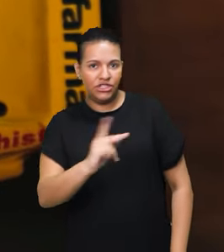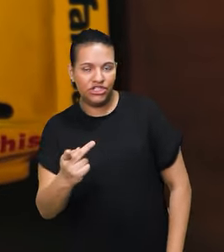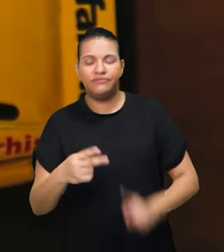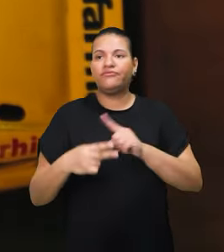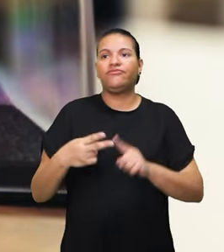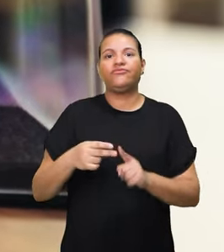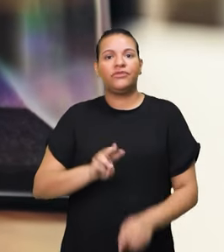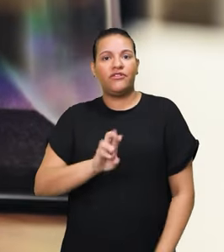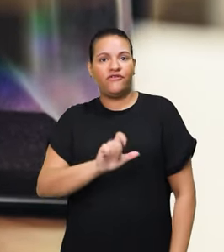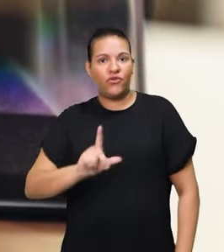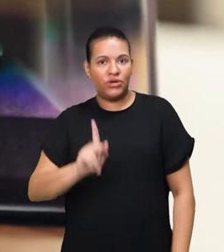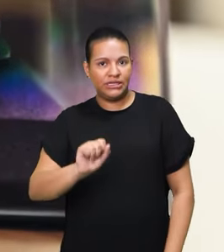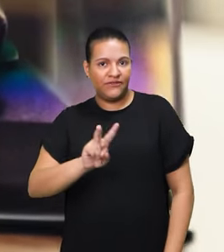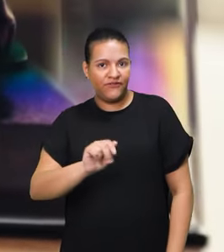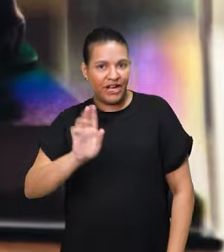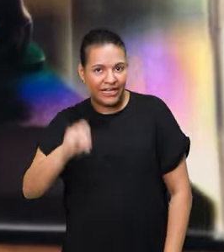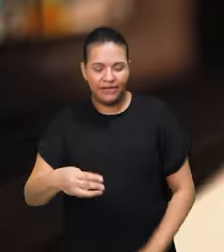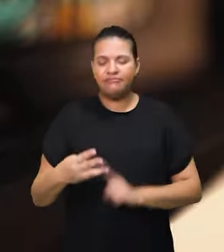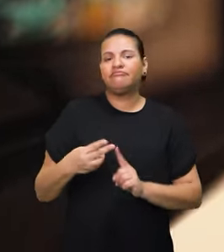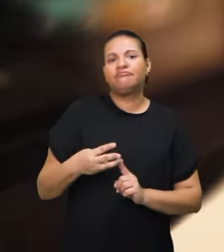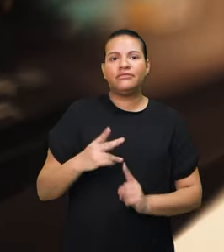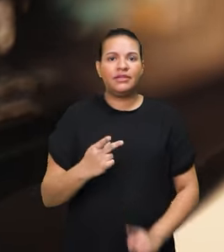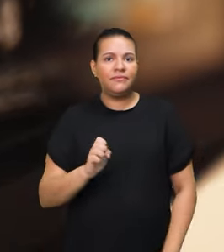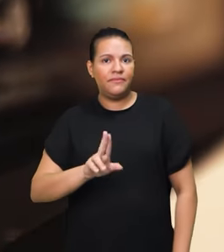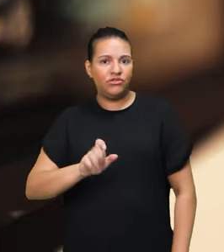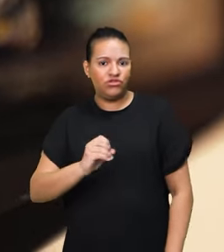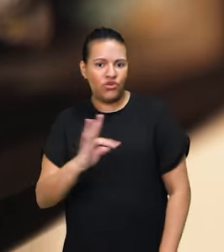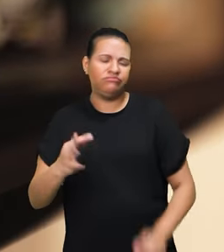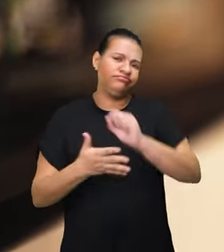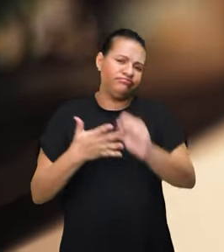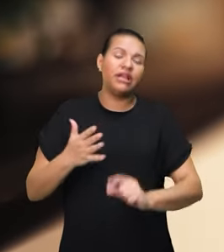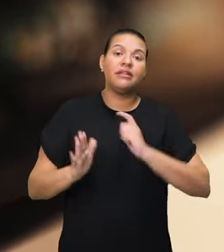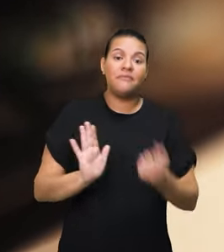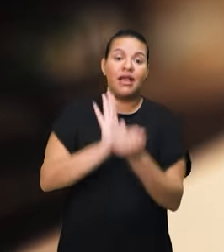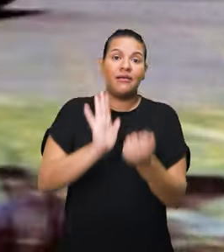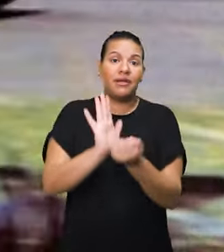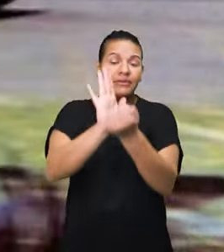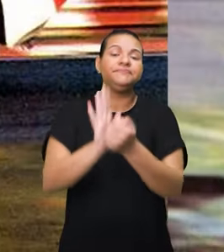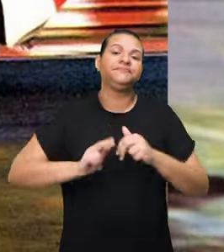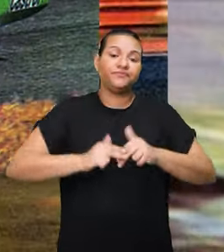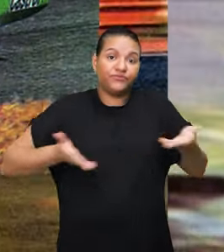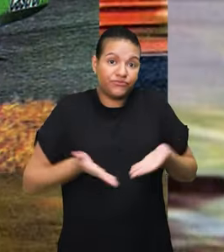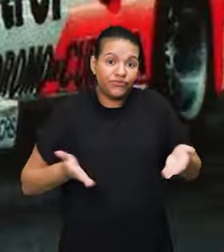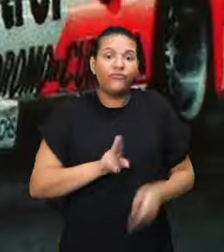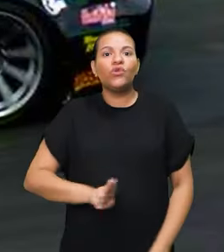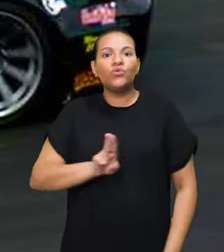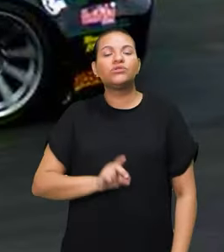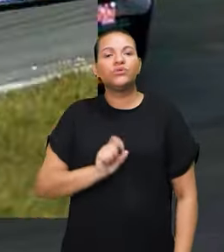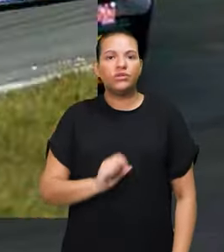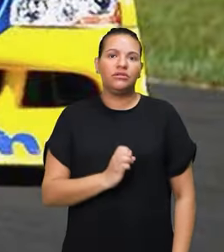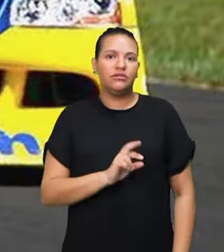Volkswagen chegou peju num momento onde a categoria chegou a ter quatro marcas promocionais e hoje a gente